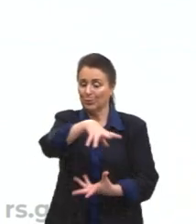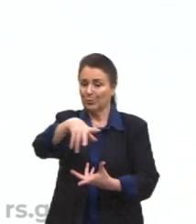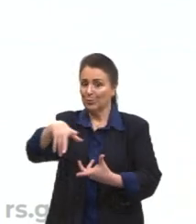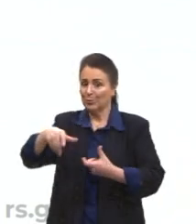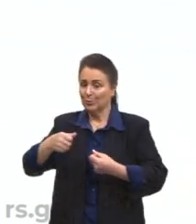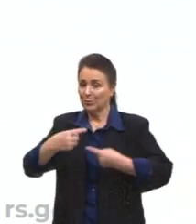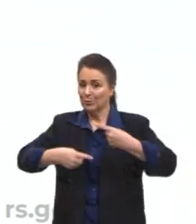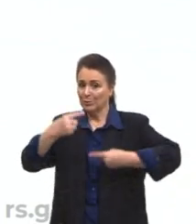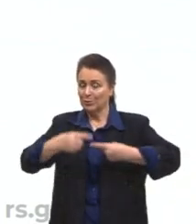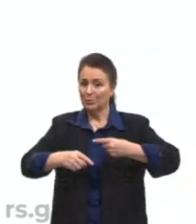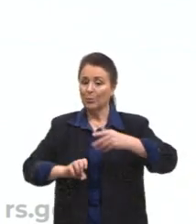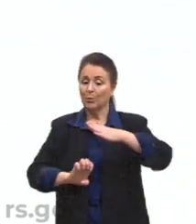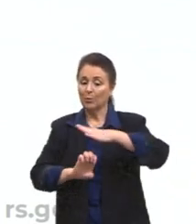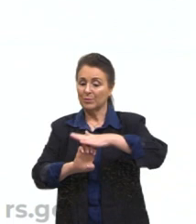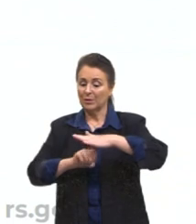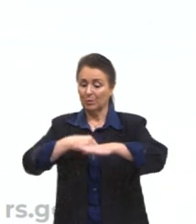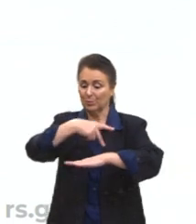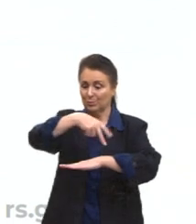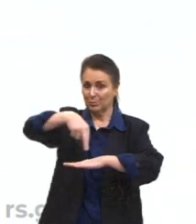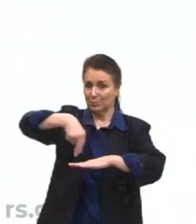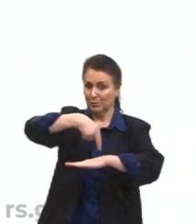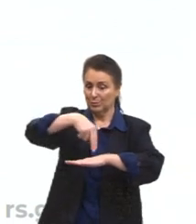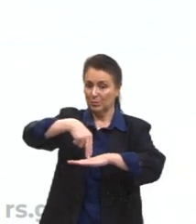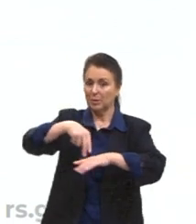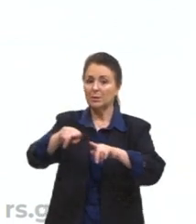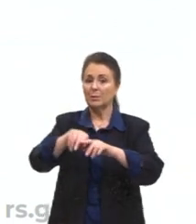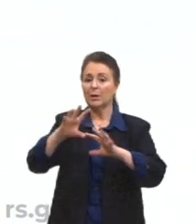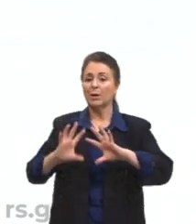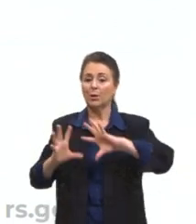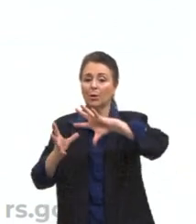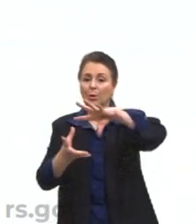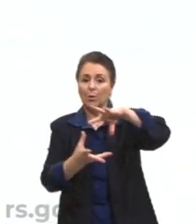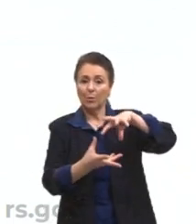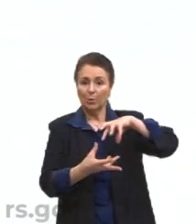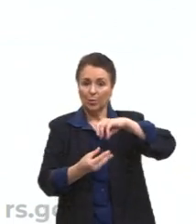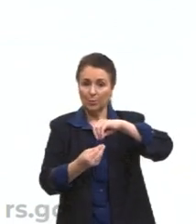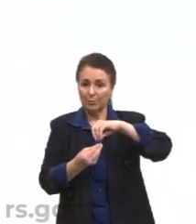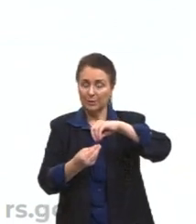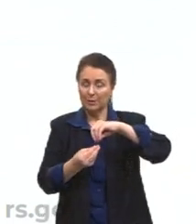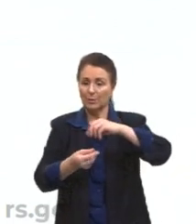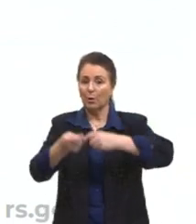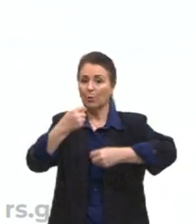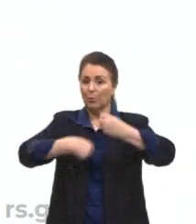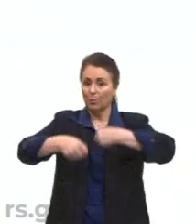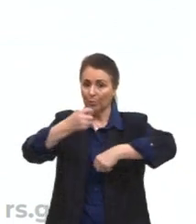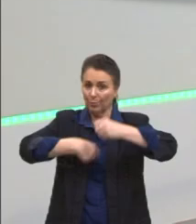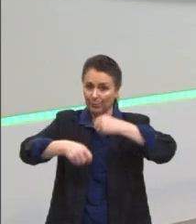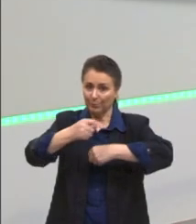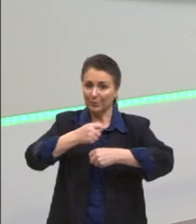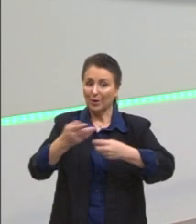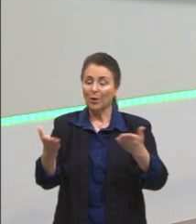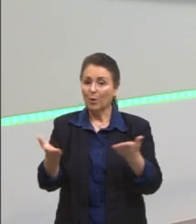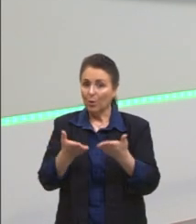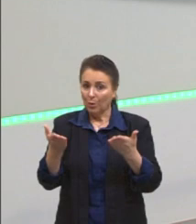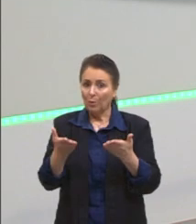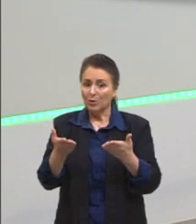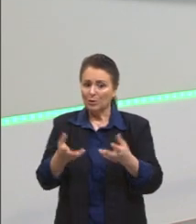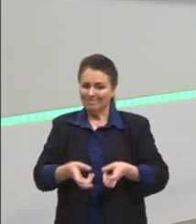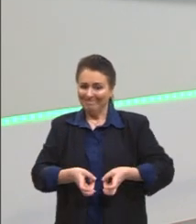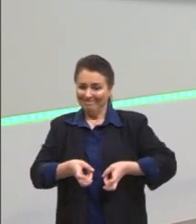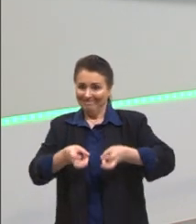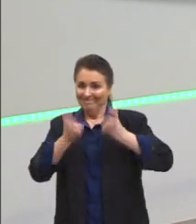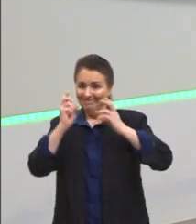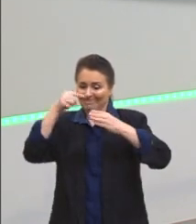dos estados nacionais e a globalização Econômica né Essa Hoje nós estamos perpassados por elementos